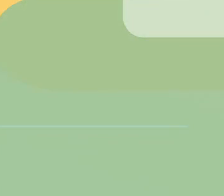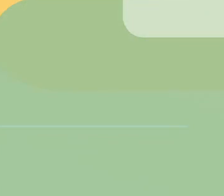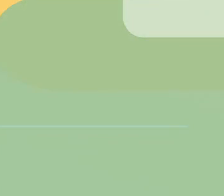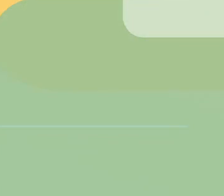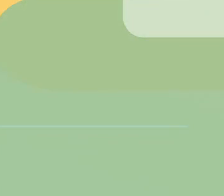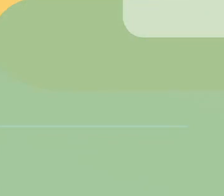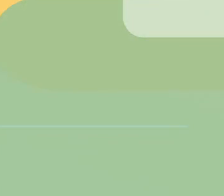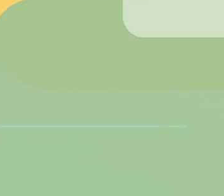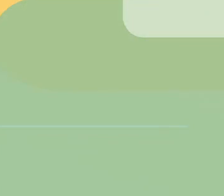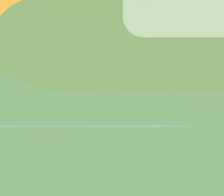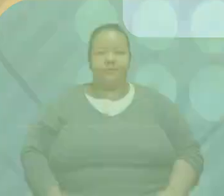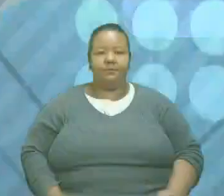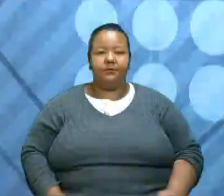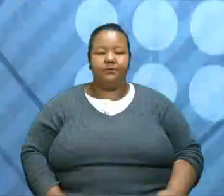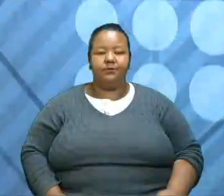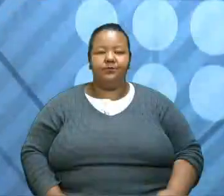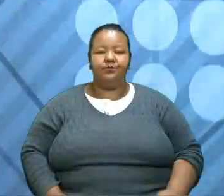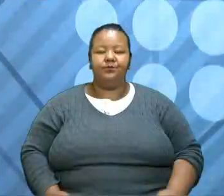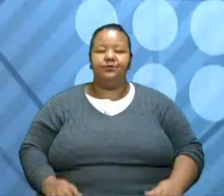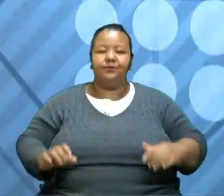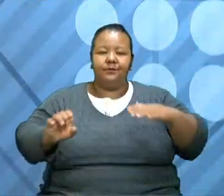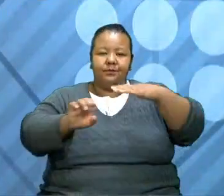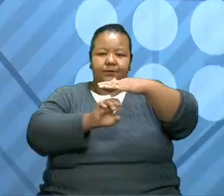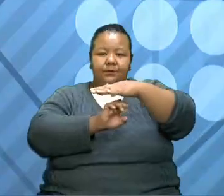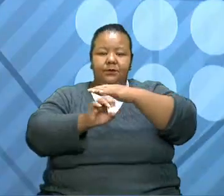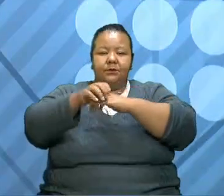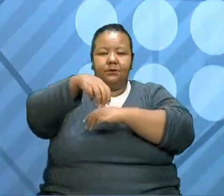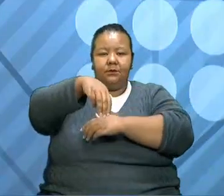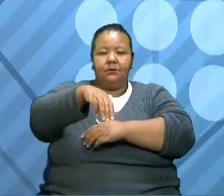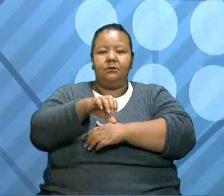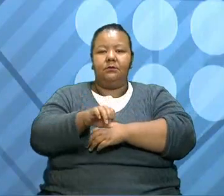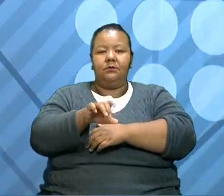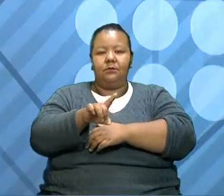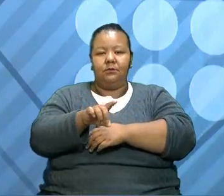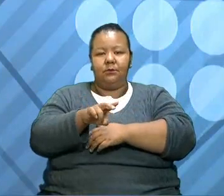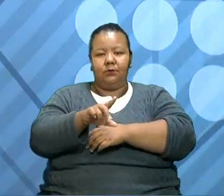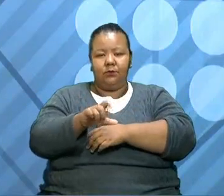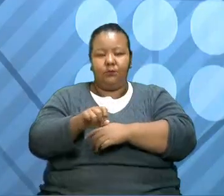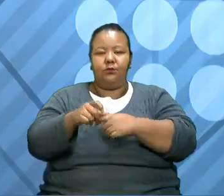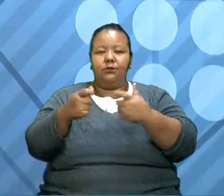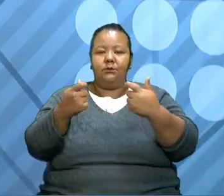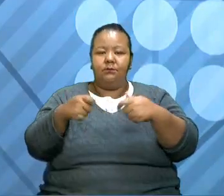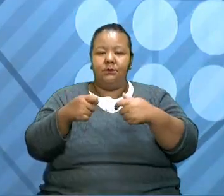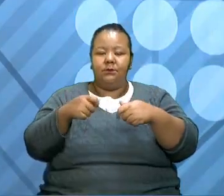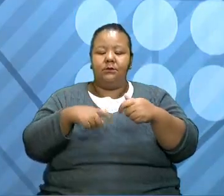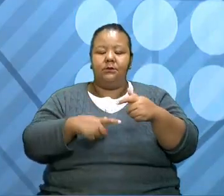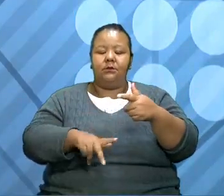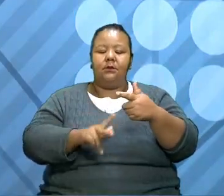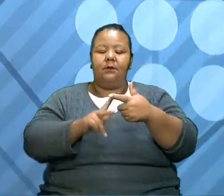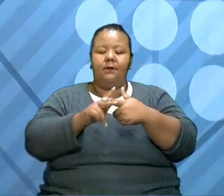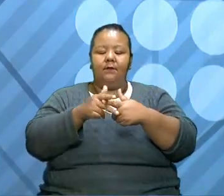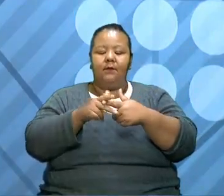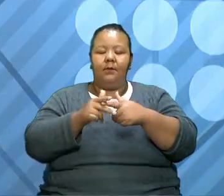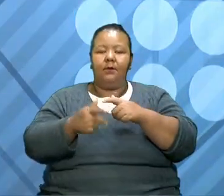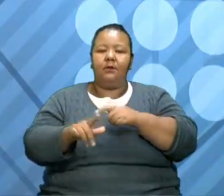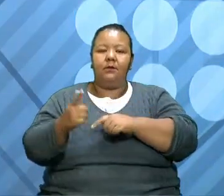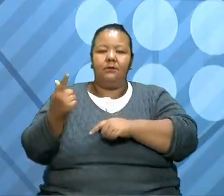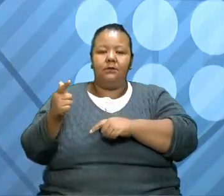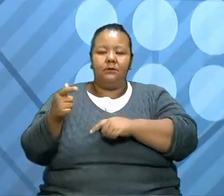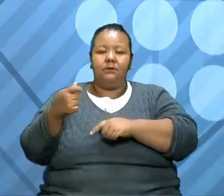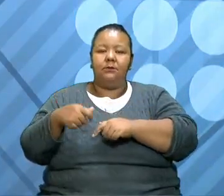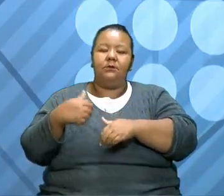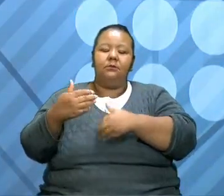Ferramentas de gestão na Module. A Module precisa ter ferramentas de gestão e precisa desenvolver essa gestão